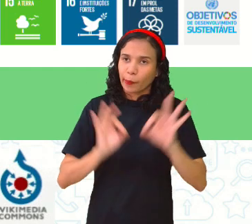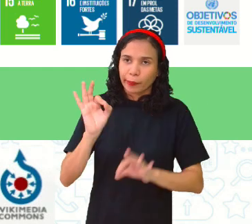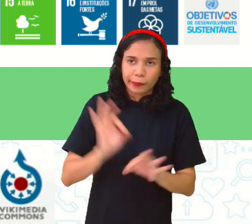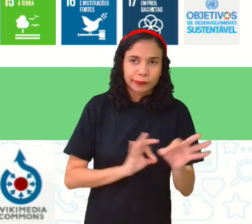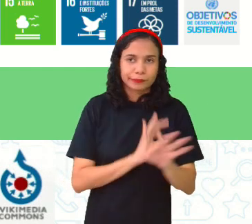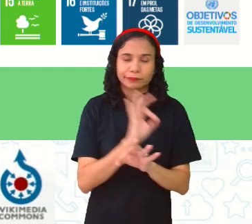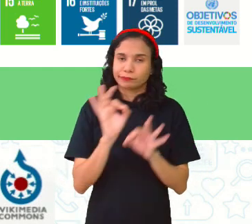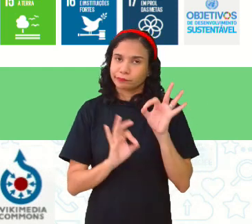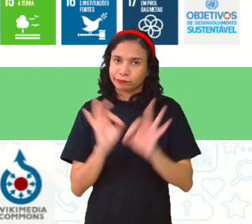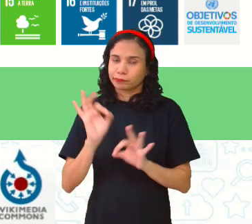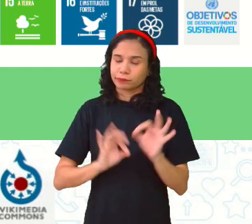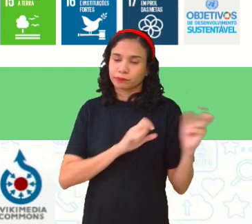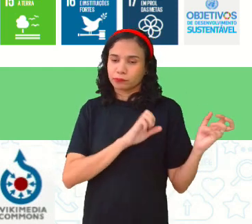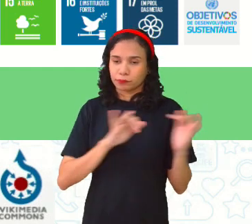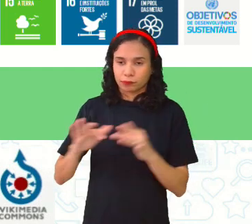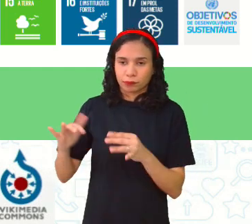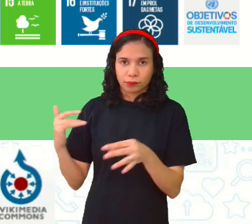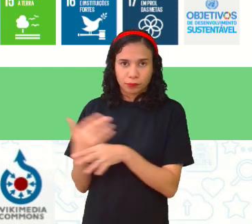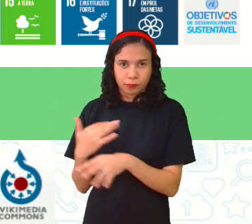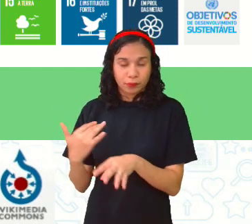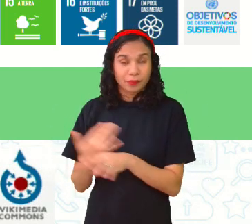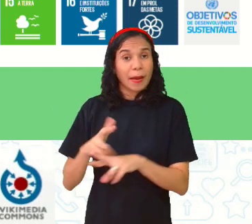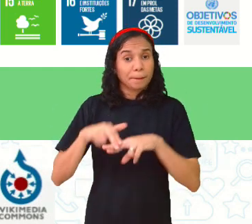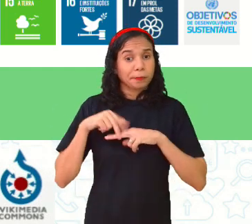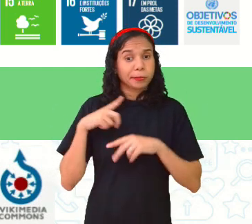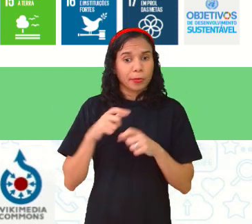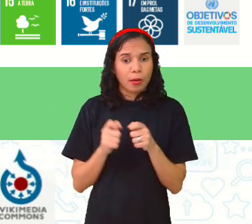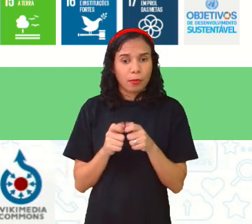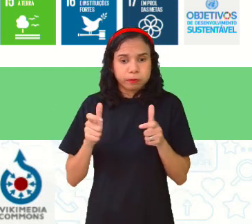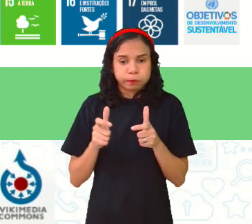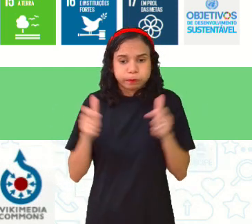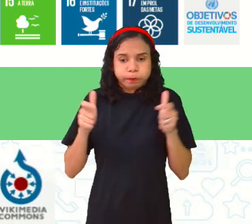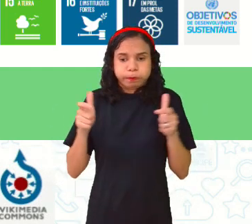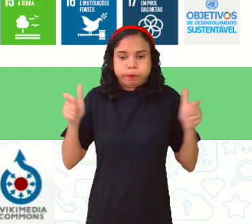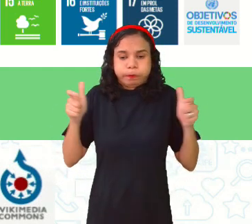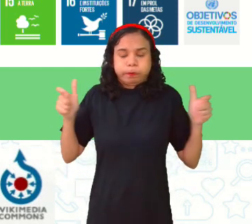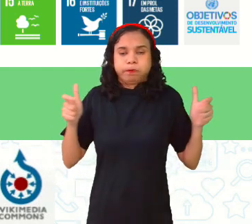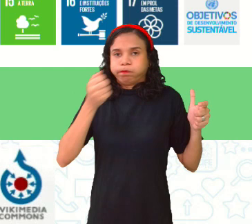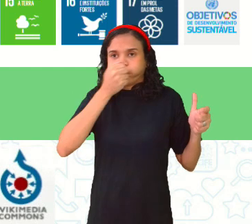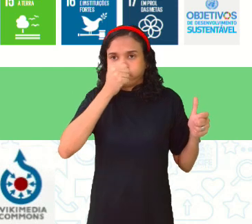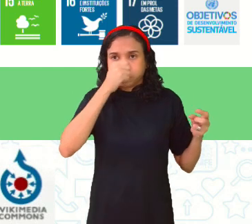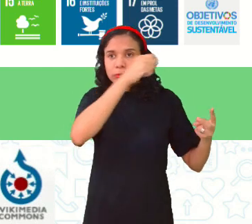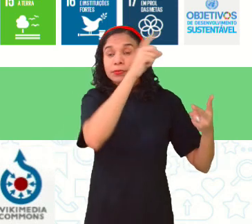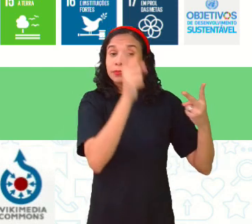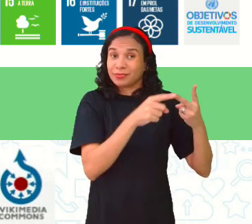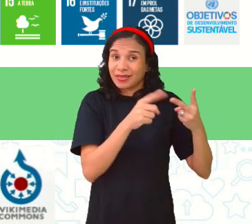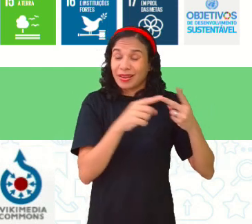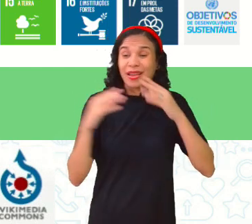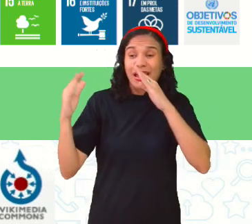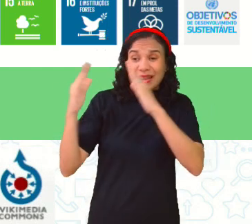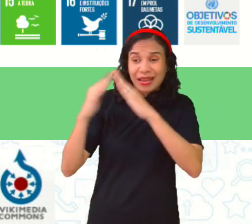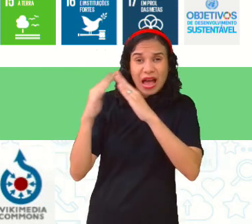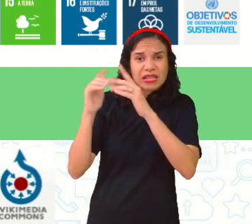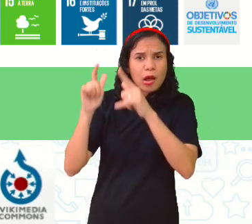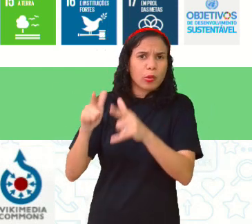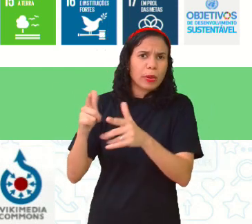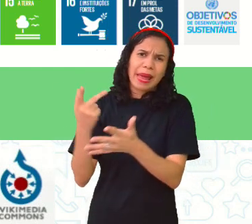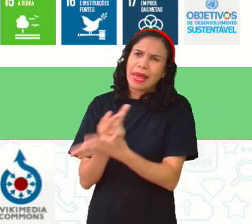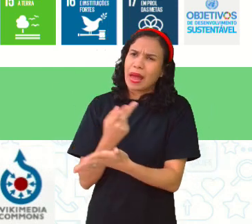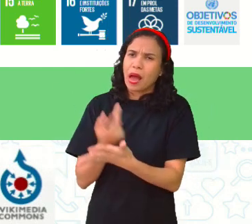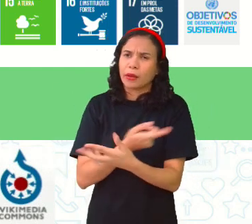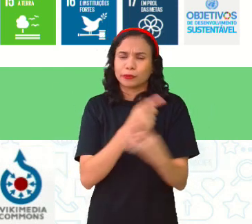êxodo rural para os centros urbanos, e isso vai causando o inchaço das cidades, moradias em lugares